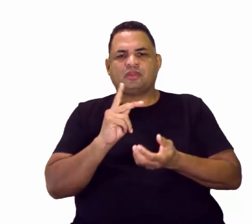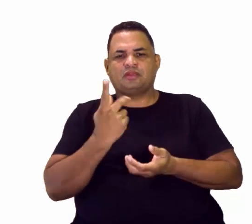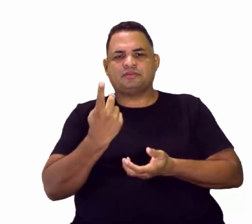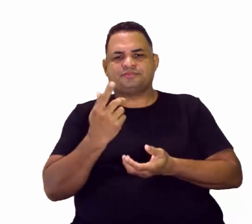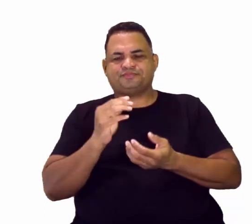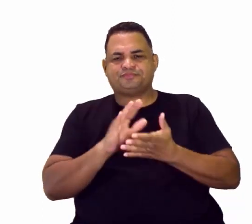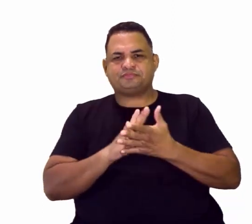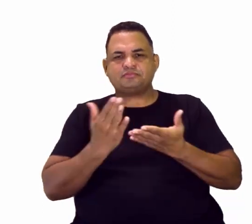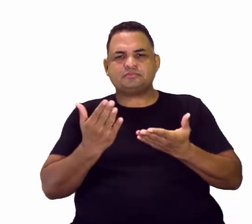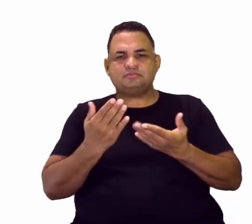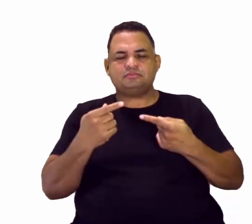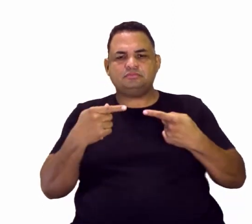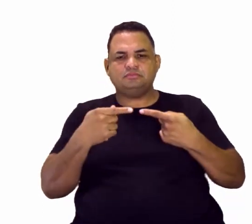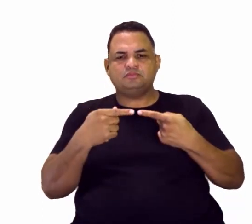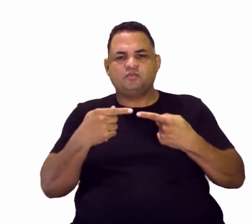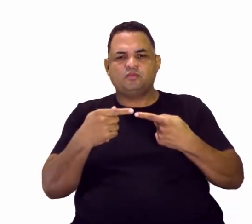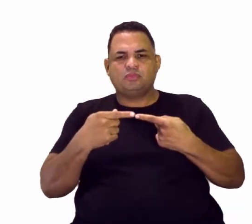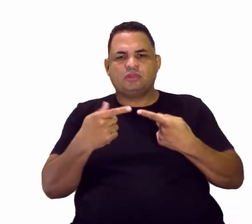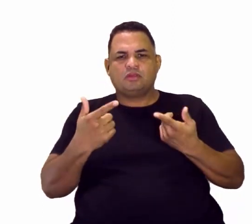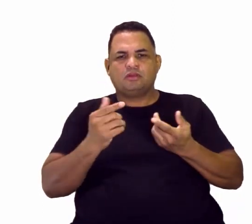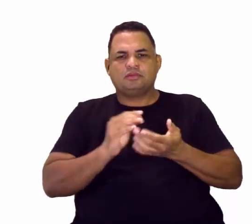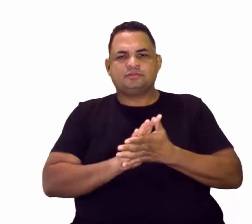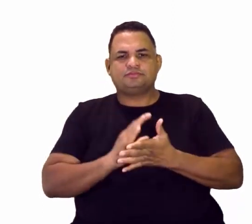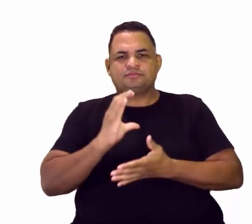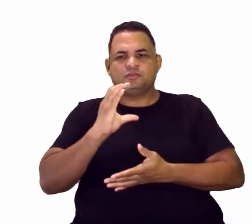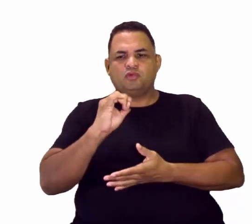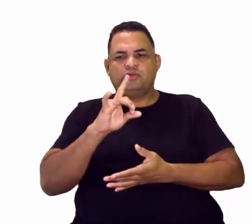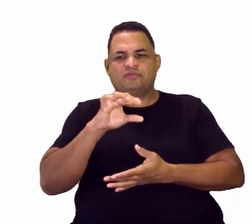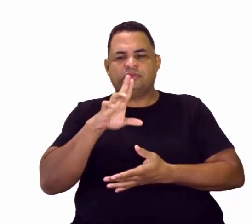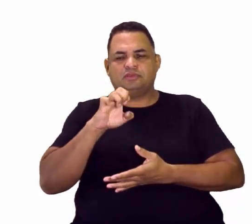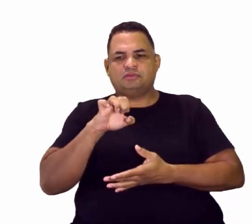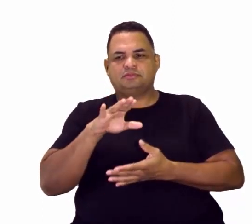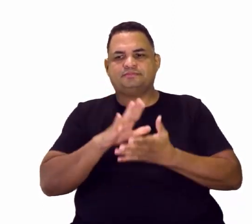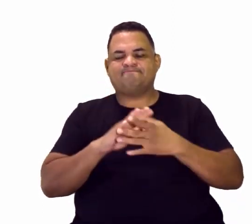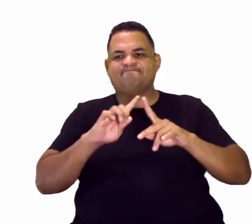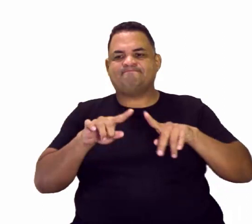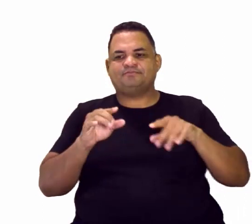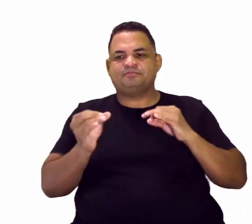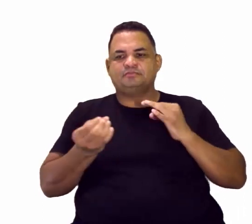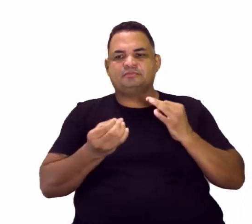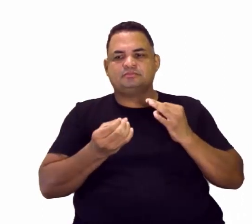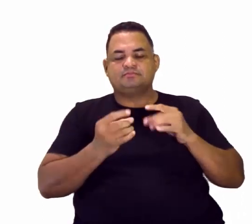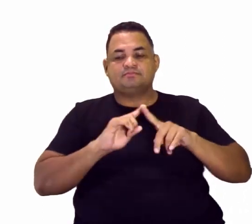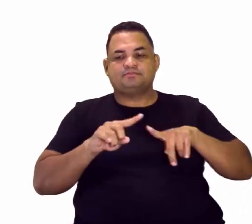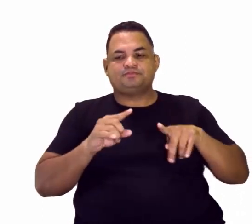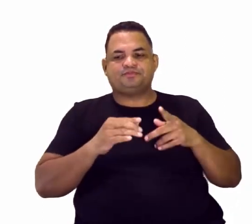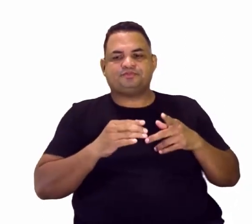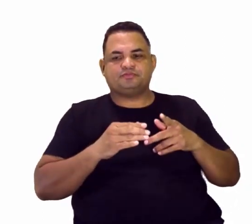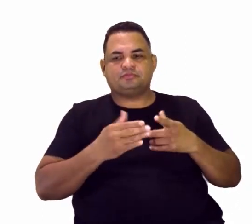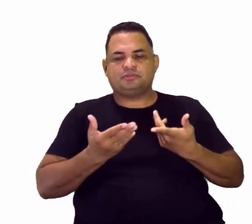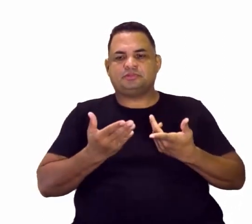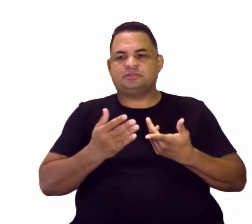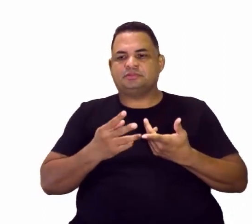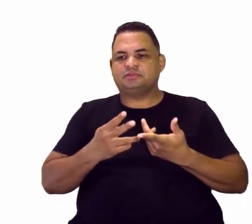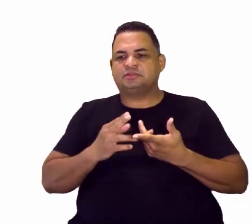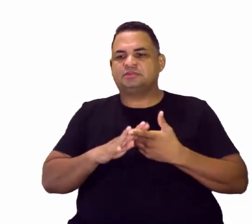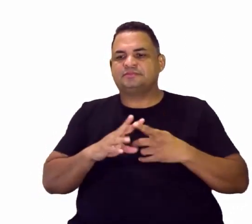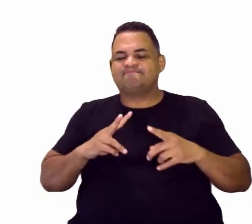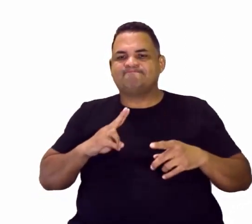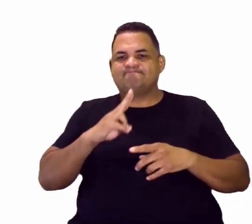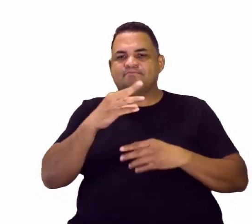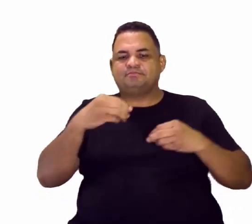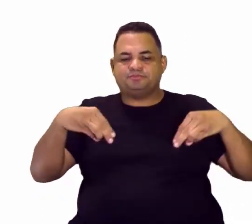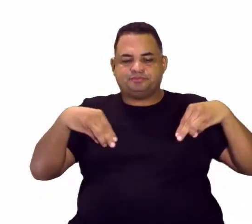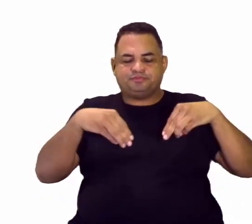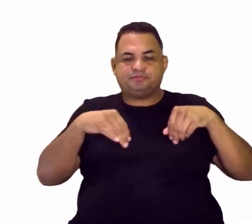com o flúor, a ligação é uma ligação covalente, mas a força que atrai uma molécula da outra